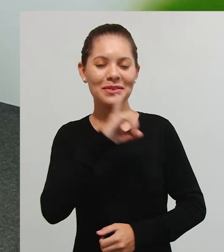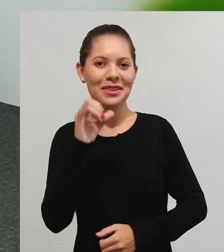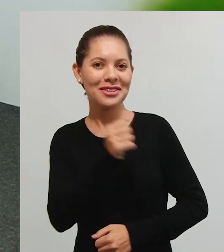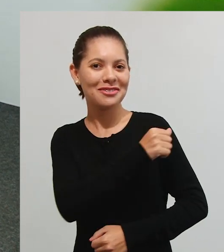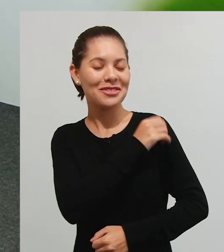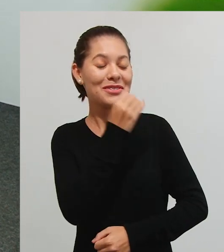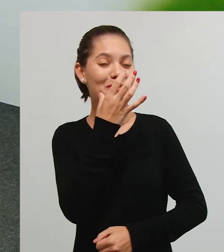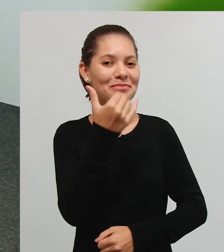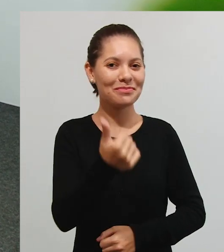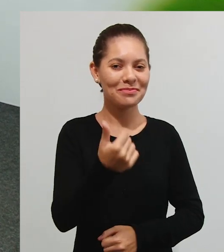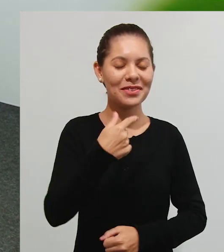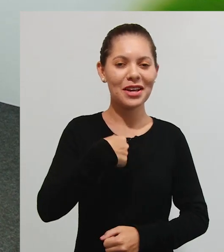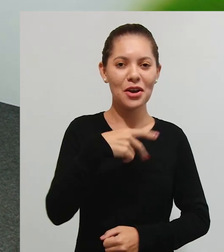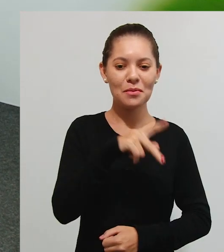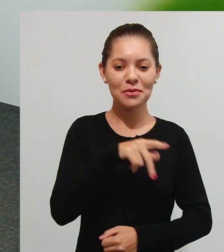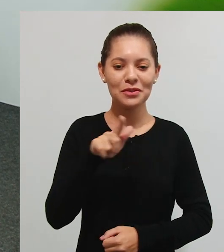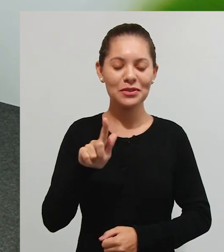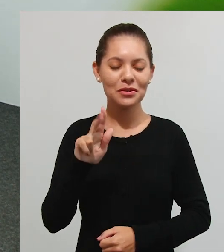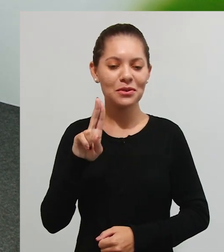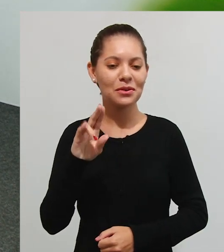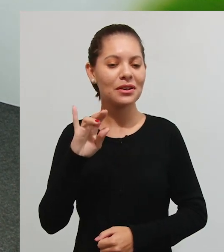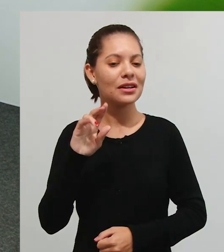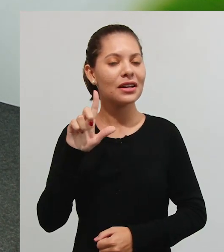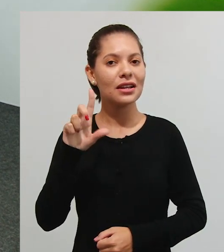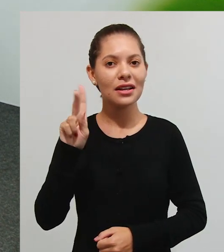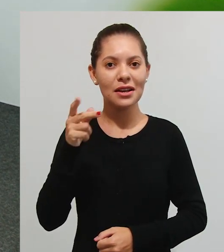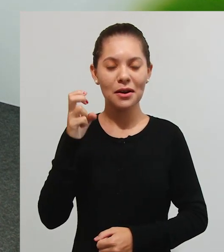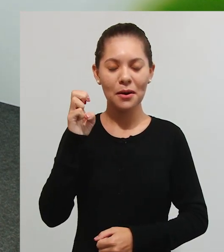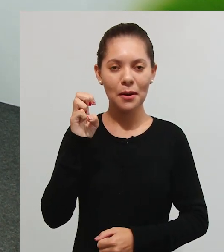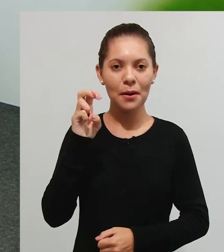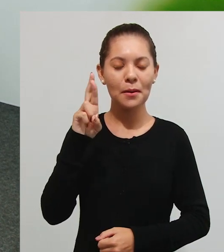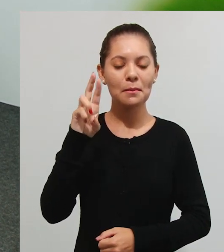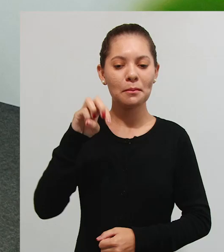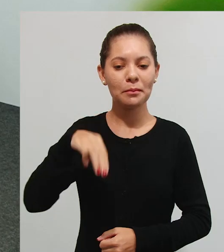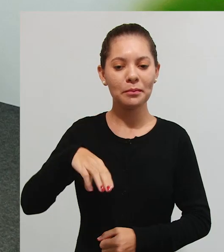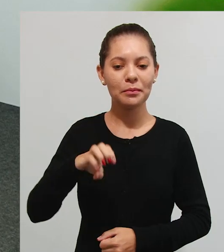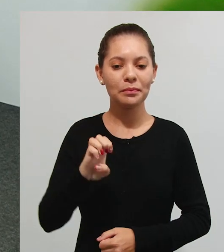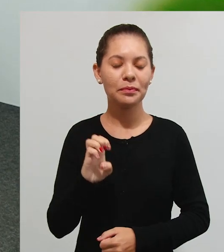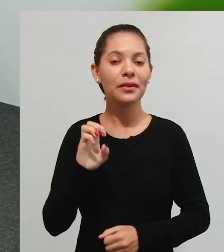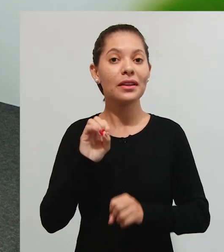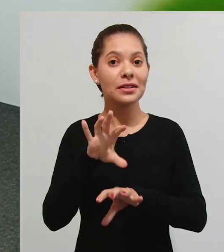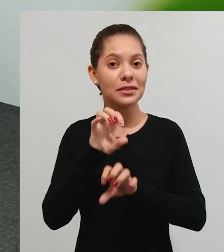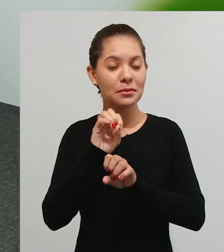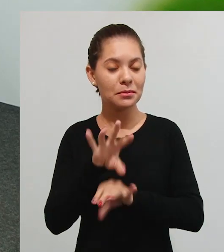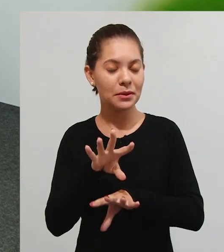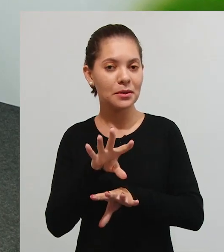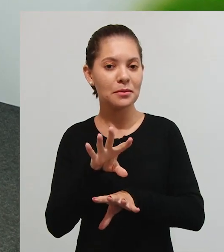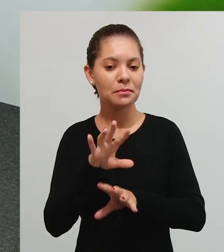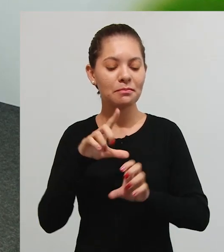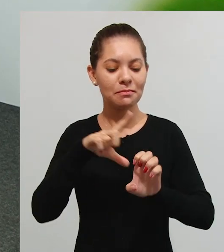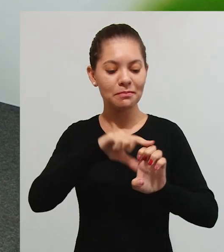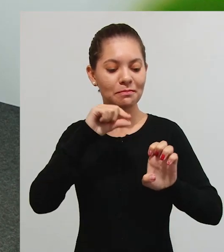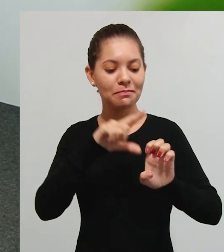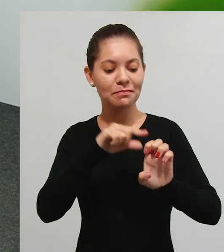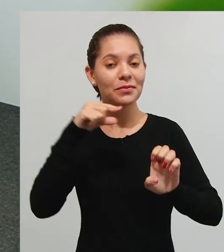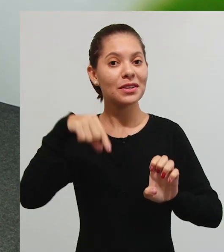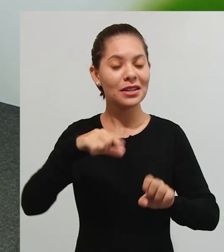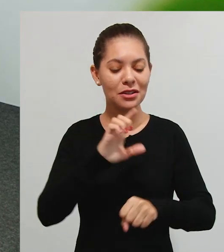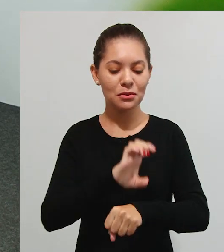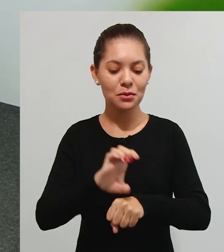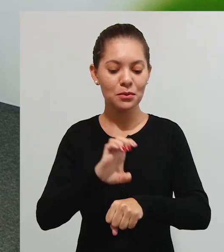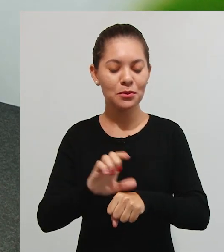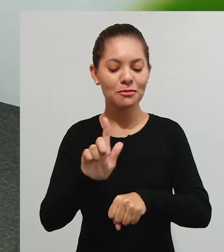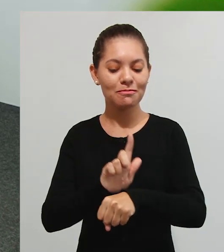Olá, estudante, tudo bem? Sou o professor Guilherme Tadac, da disciplina de Educação Empreendedora, aqui do curso de Gestão Comercial